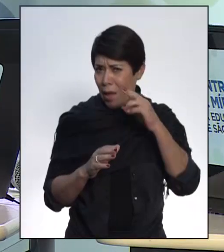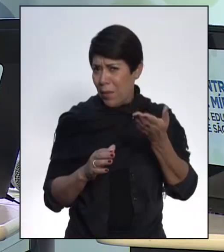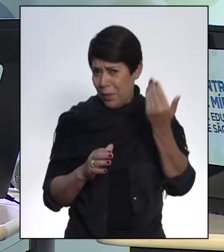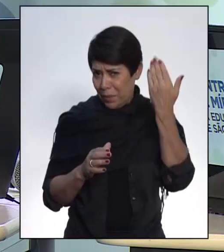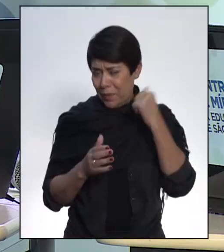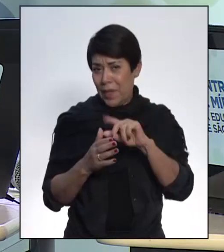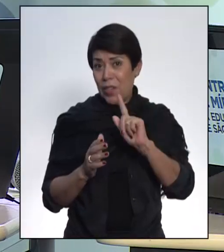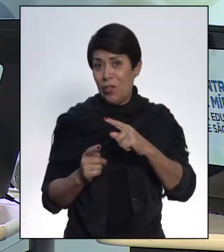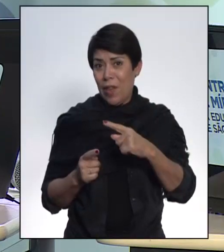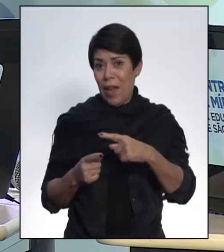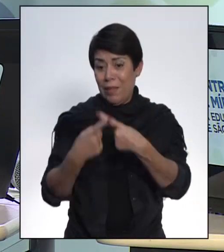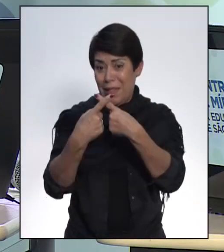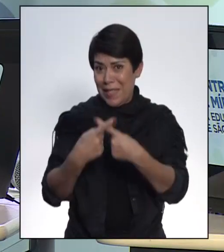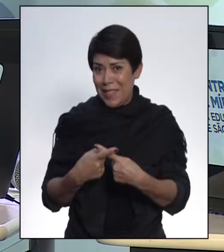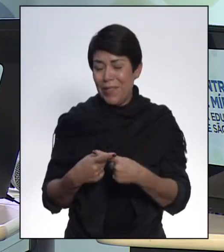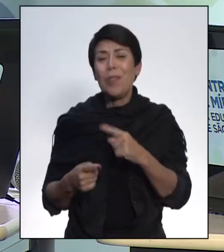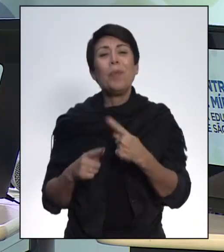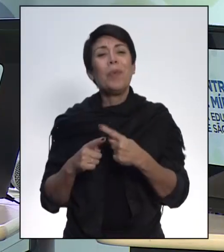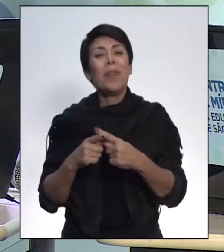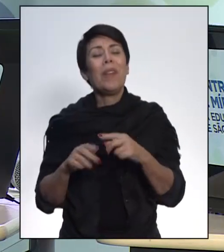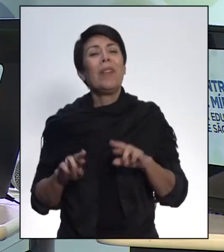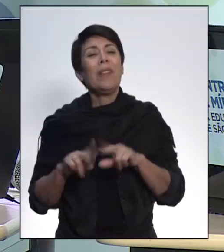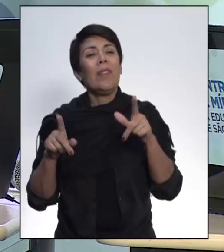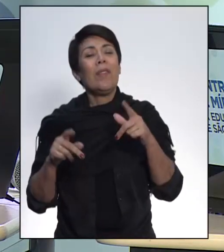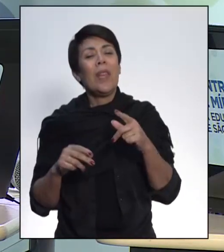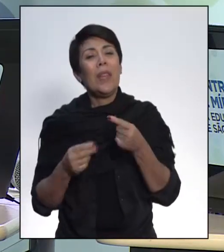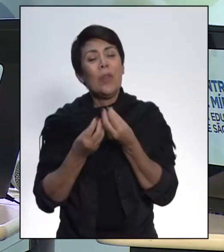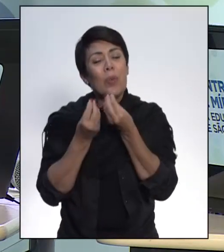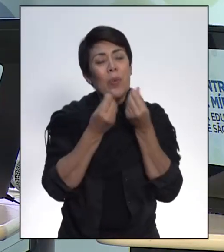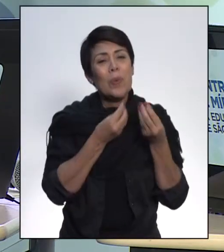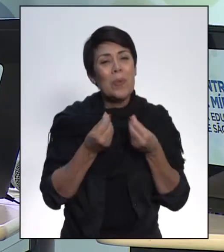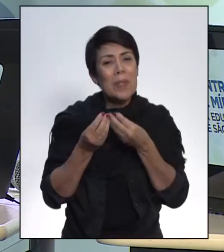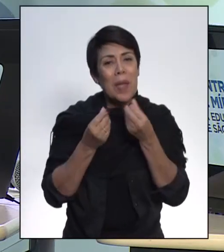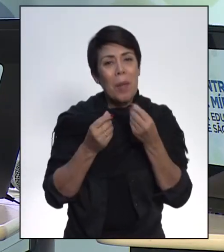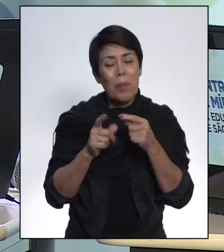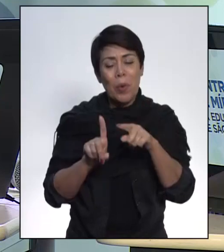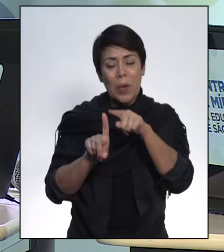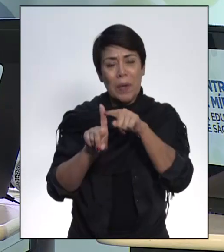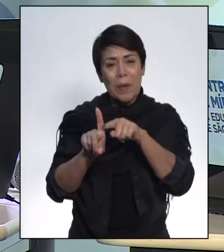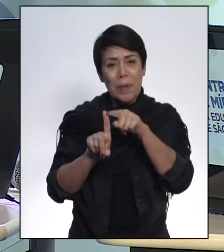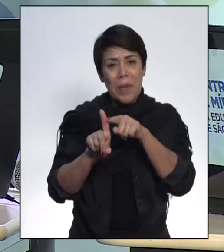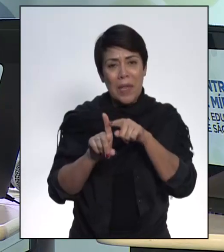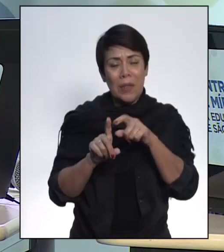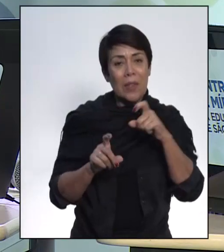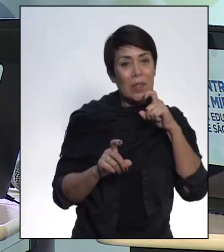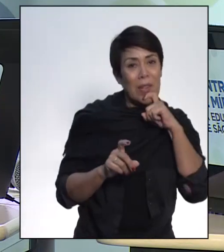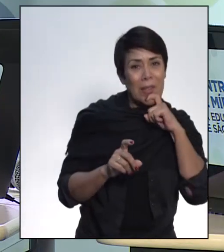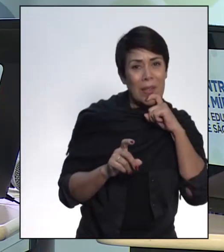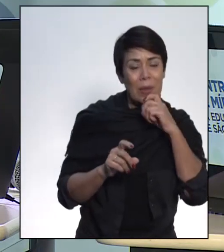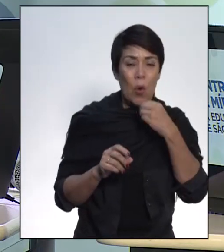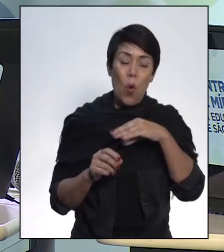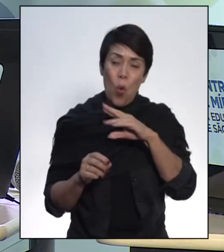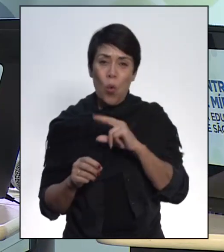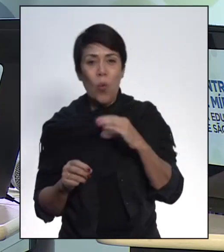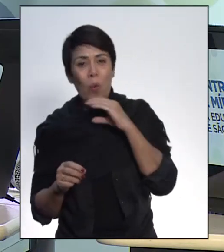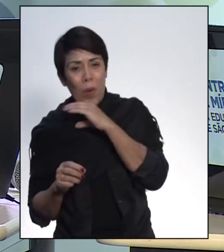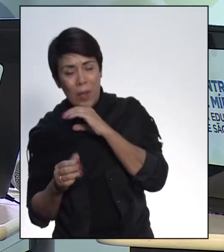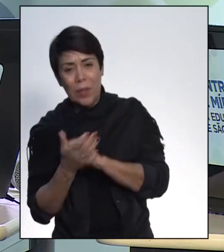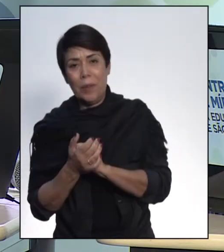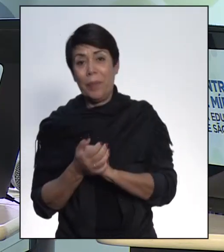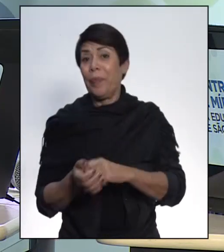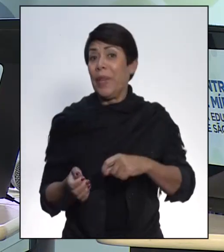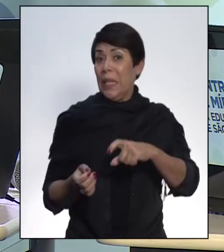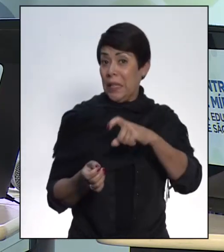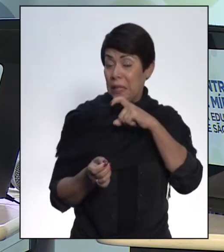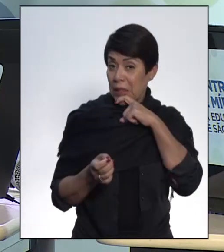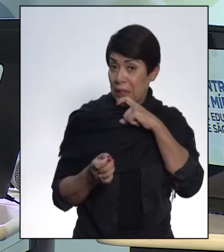um desafio lá, porque era diferente o gosto do refrigerante temperatura ambiente com o refrigerante gelado? O refrigerante